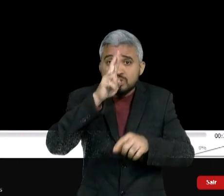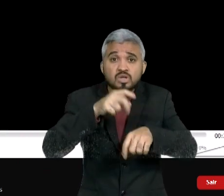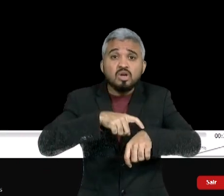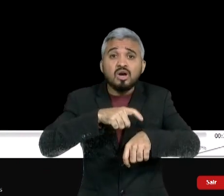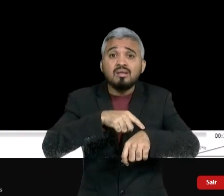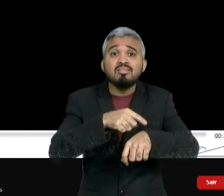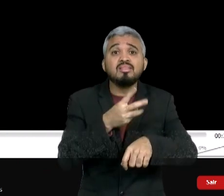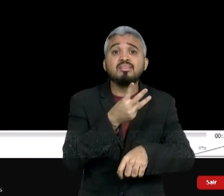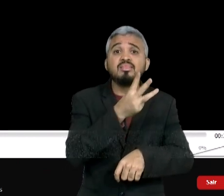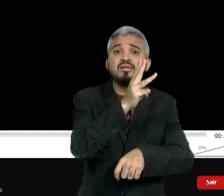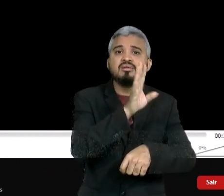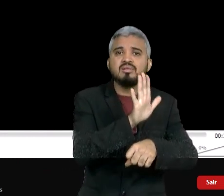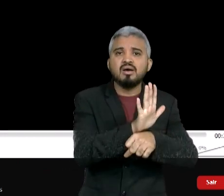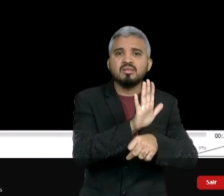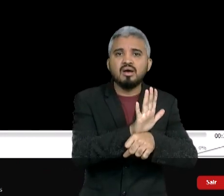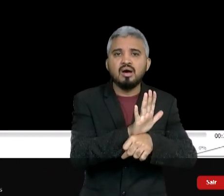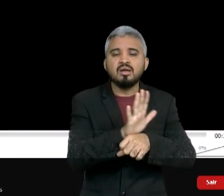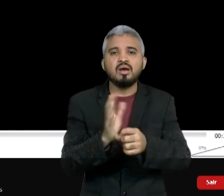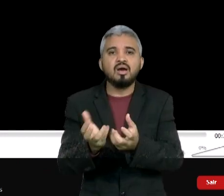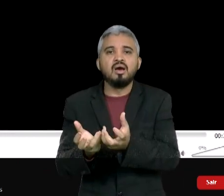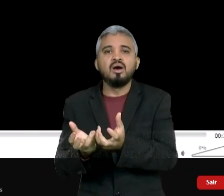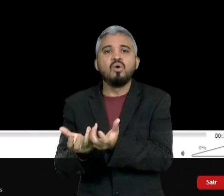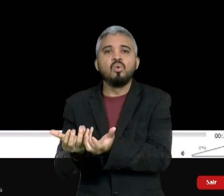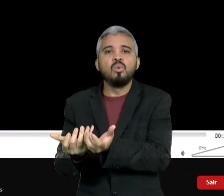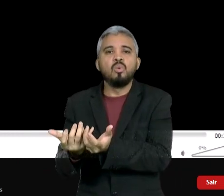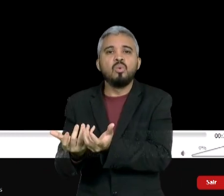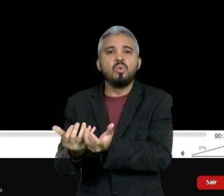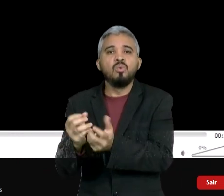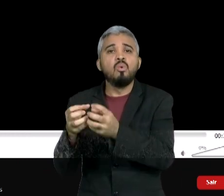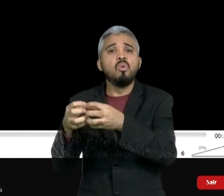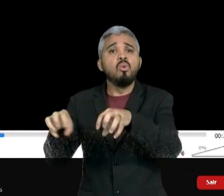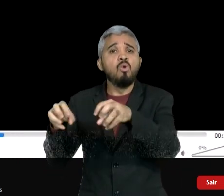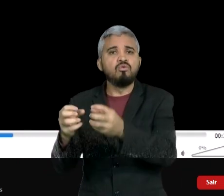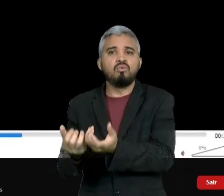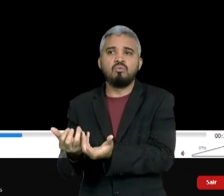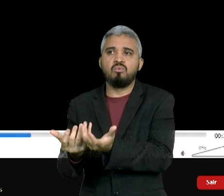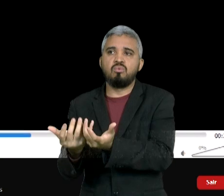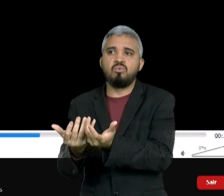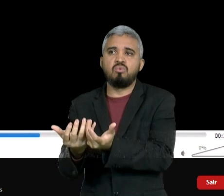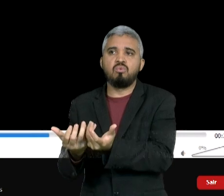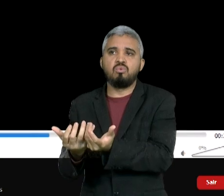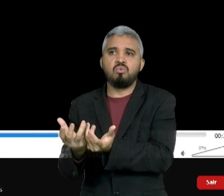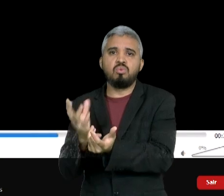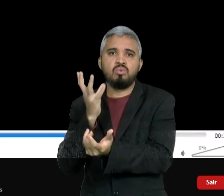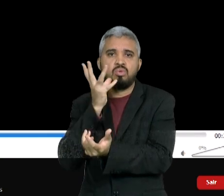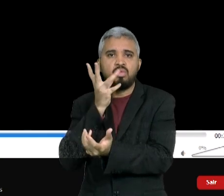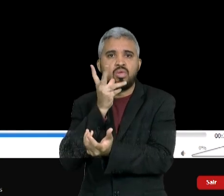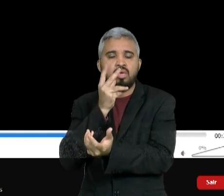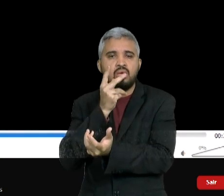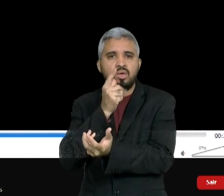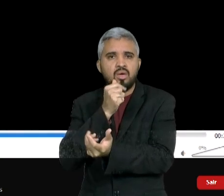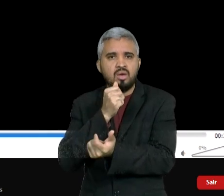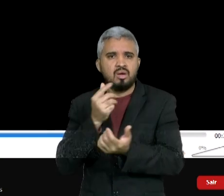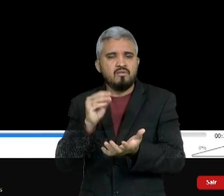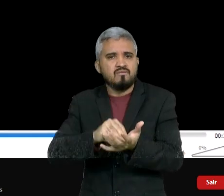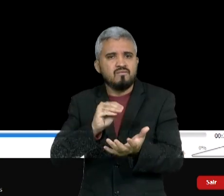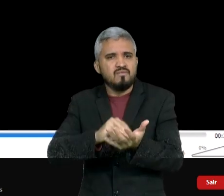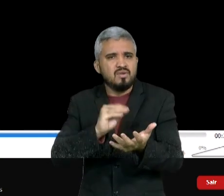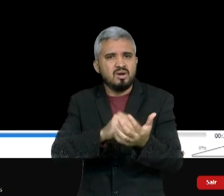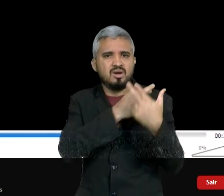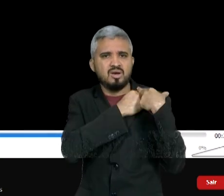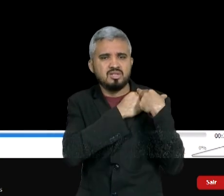o ovo. Colocaram o ovo na chaleira, estavam cozinhando o ovo. É tanta irresponsabilidade e até